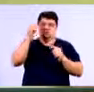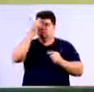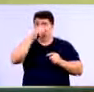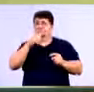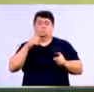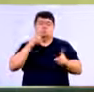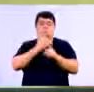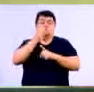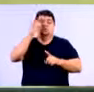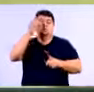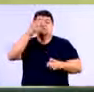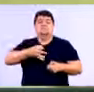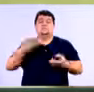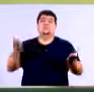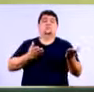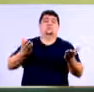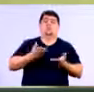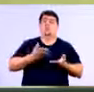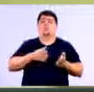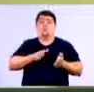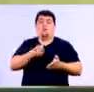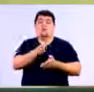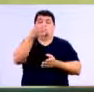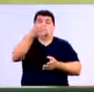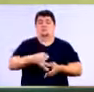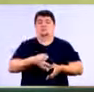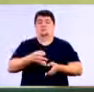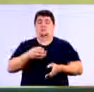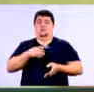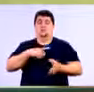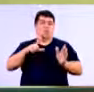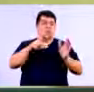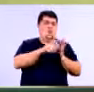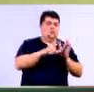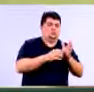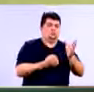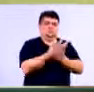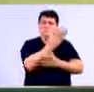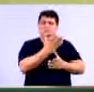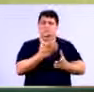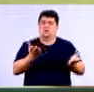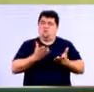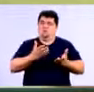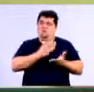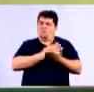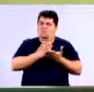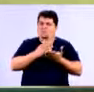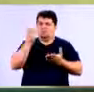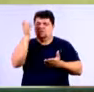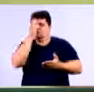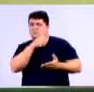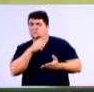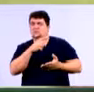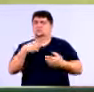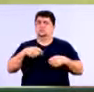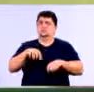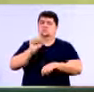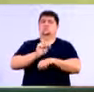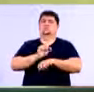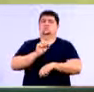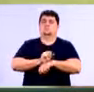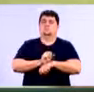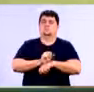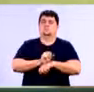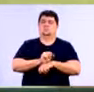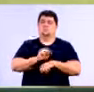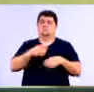difícil identificar os sinais a respeito da economia real. Então, montar uma loja, montar um negócio agora, eu acho que é bem arriscado. Eu acho que o investimento